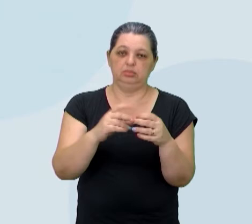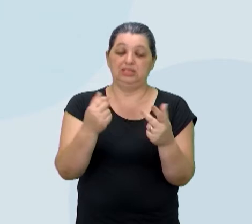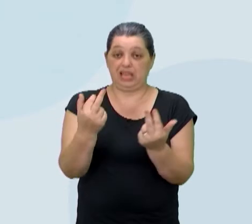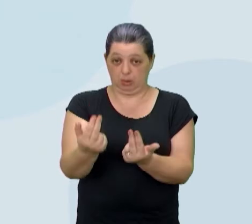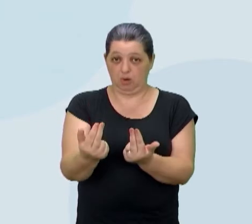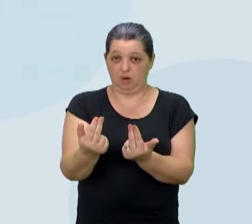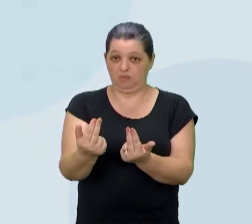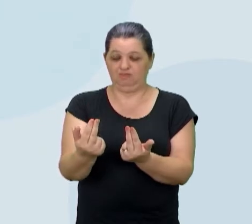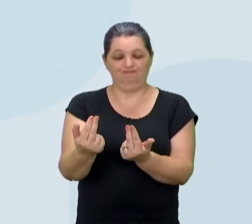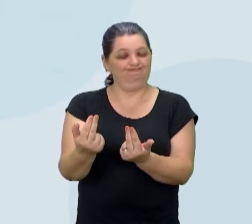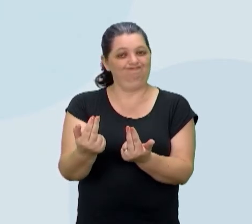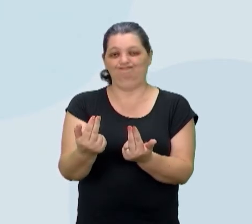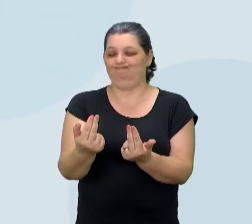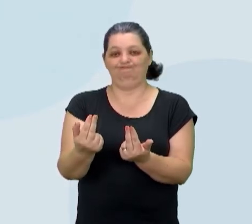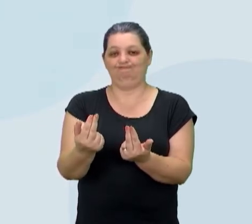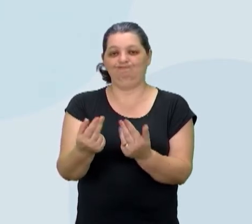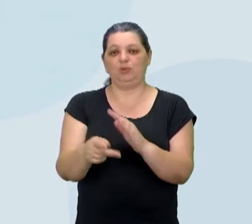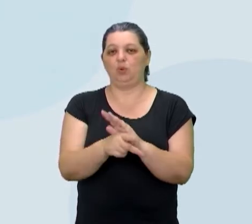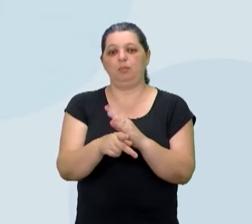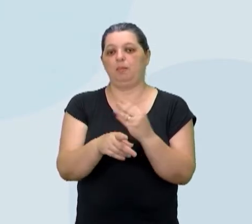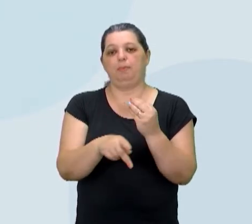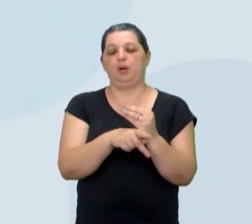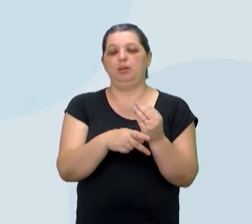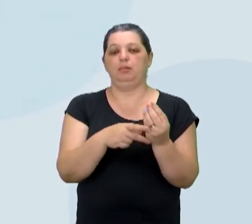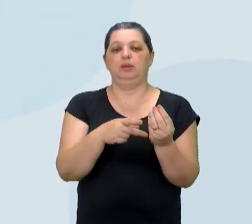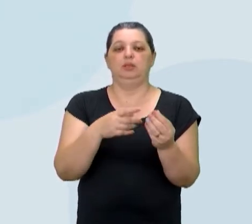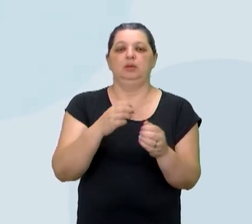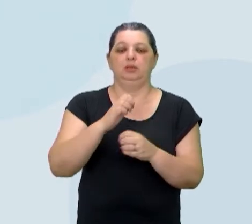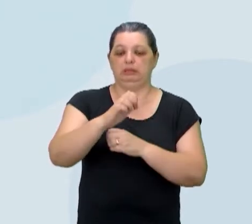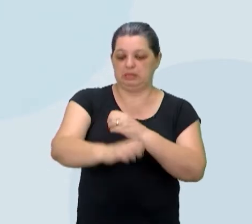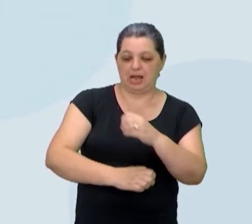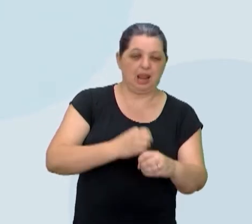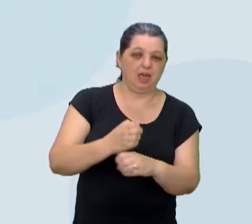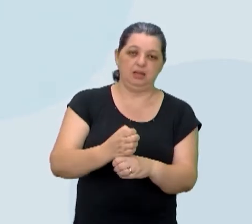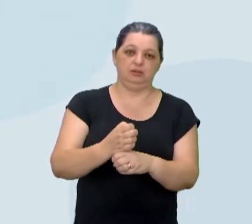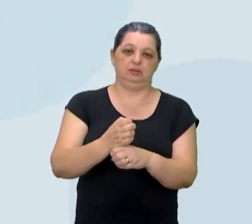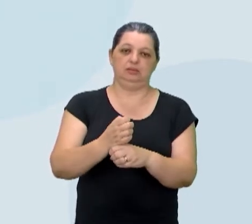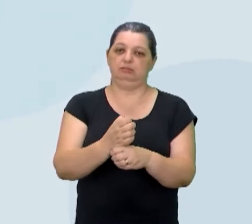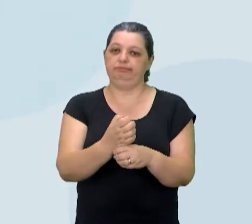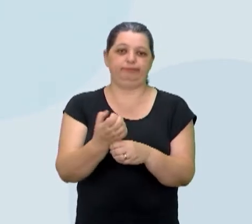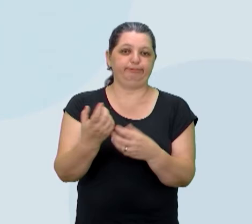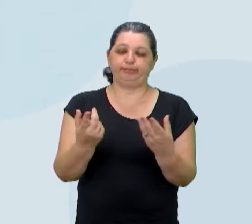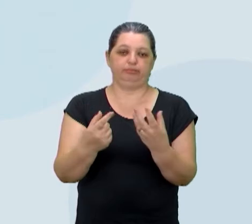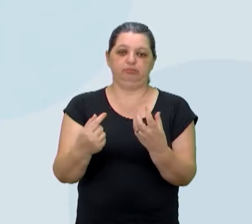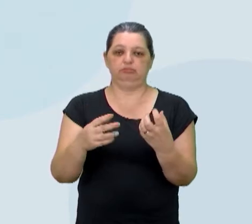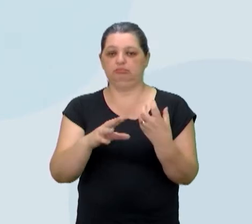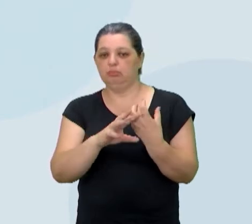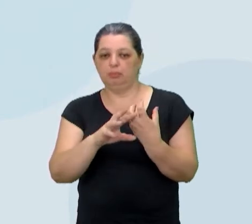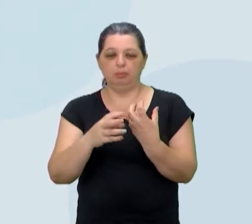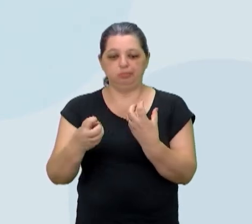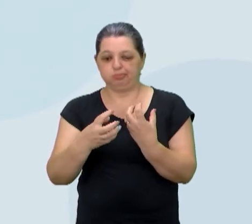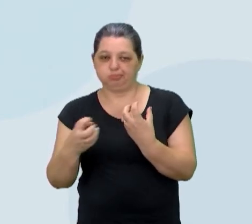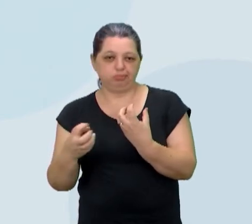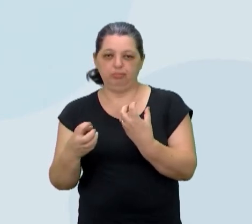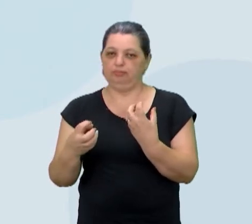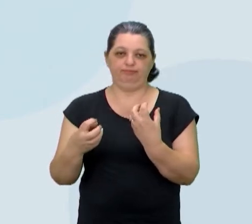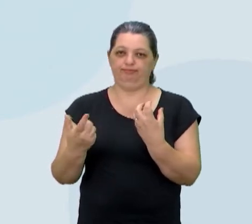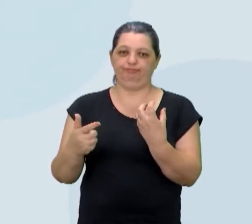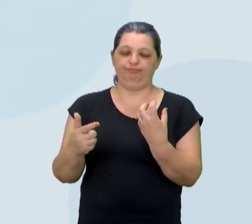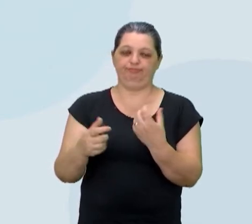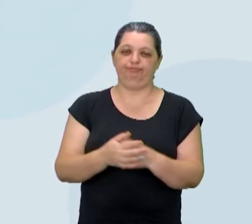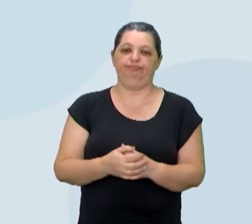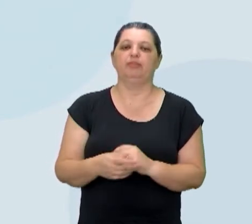outra, não vai ter uma concentração maior de elétrons em uma determinada região. Então, ele não forma polo. Então, a gente chama de